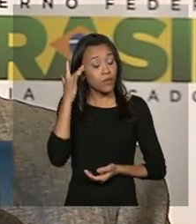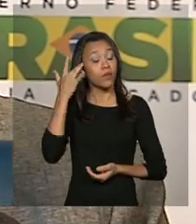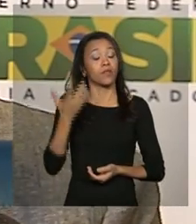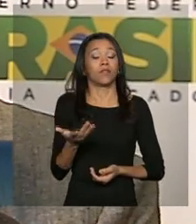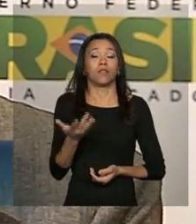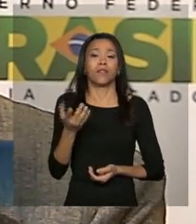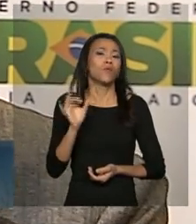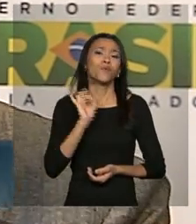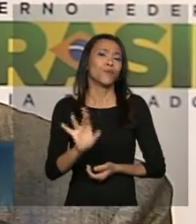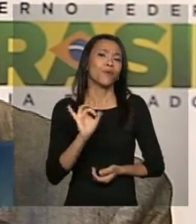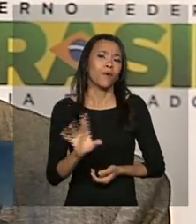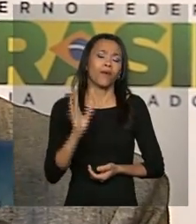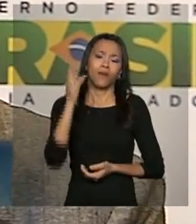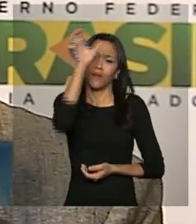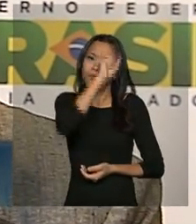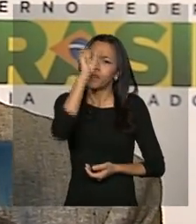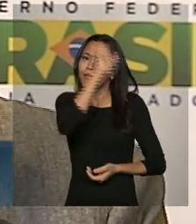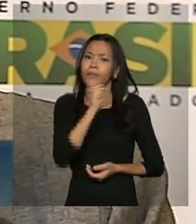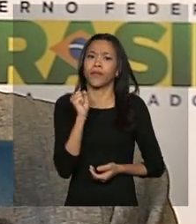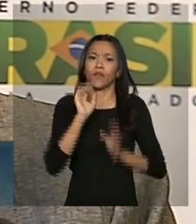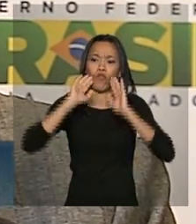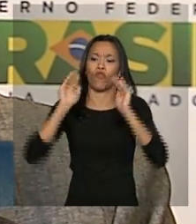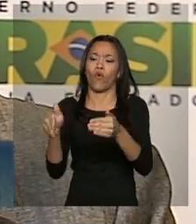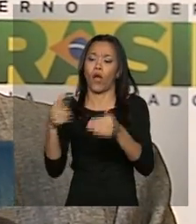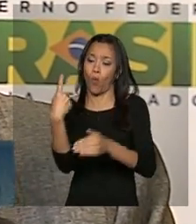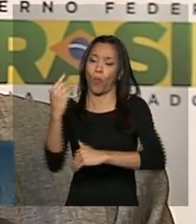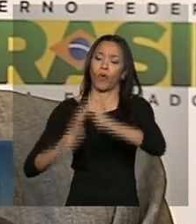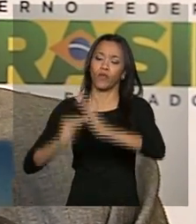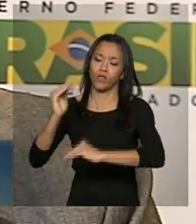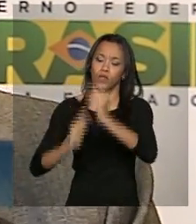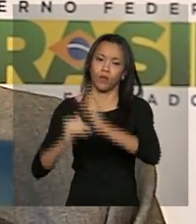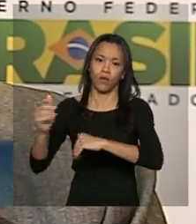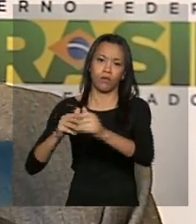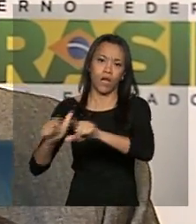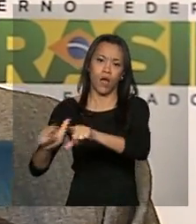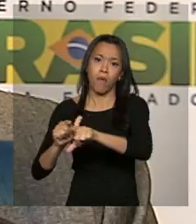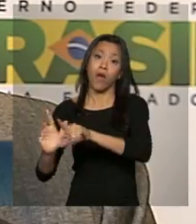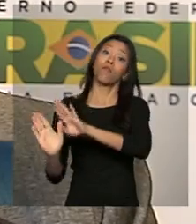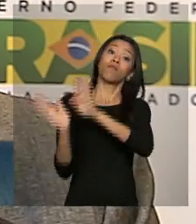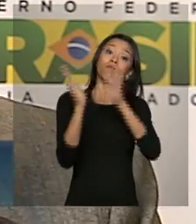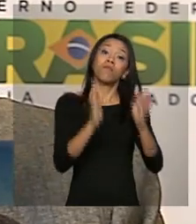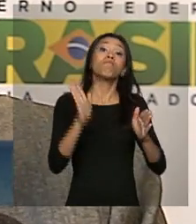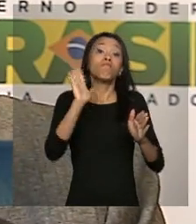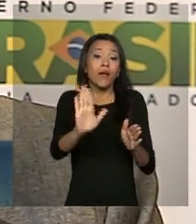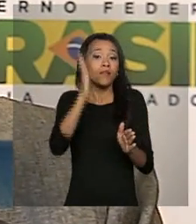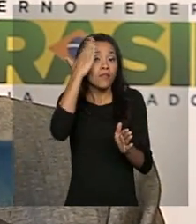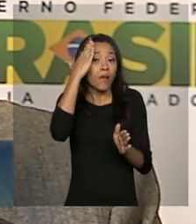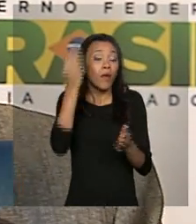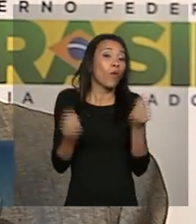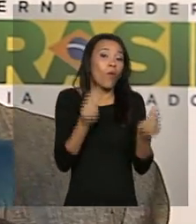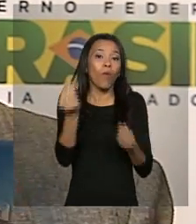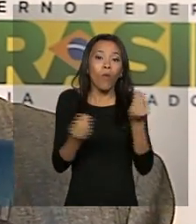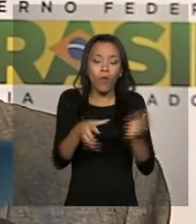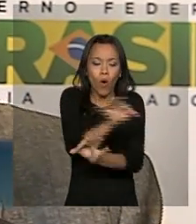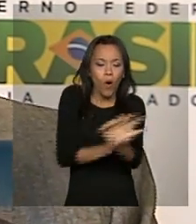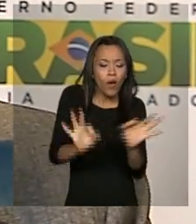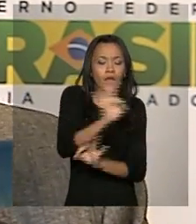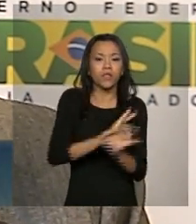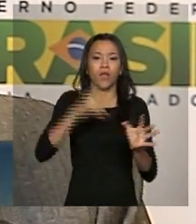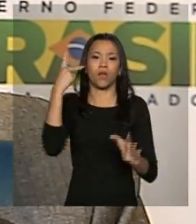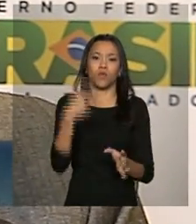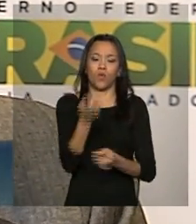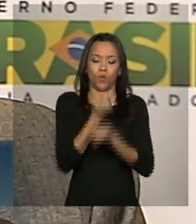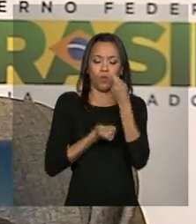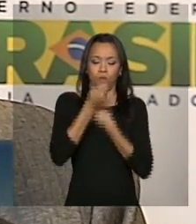não só de aprender uma determinada profissão, mas de poderem também gerir bem o seu negócio. Por isso, o Pronatec Gestor